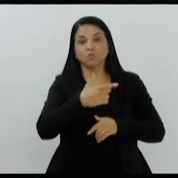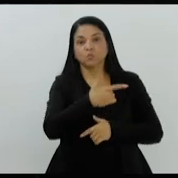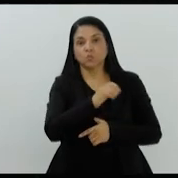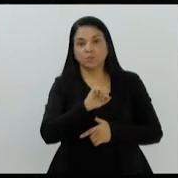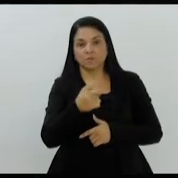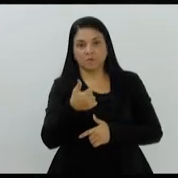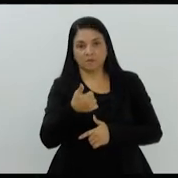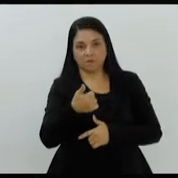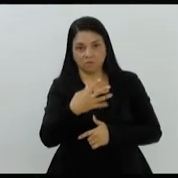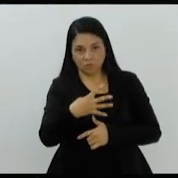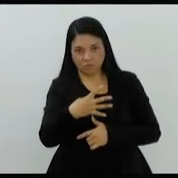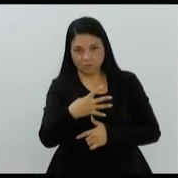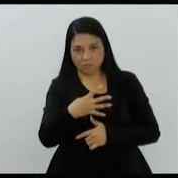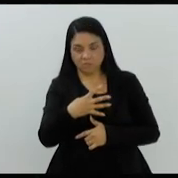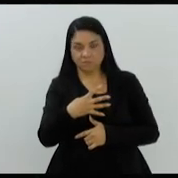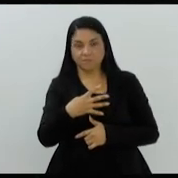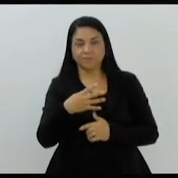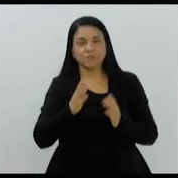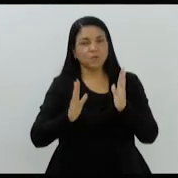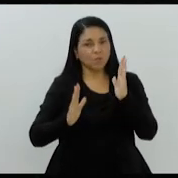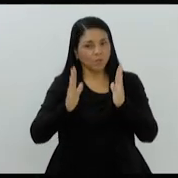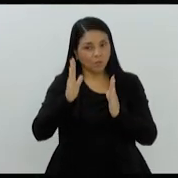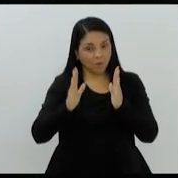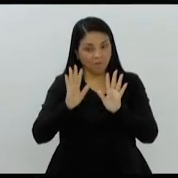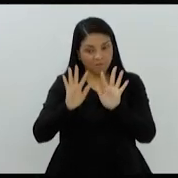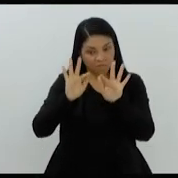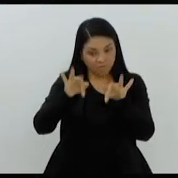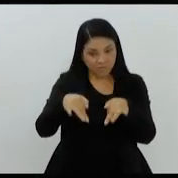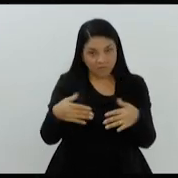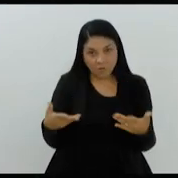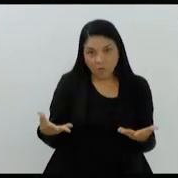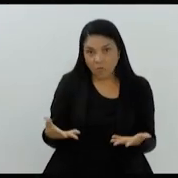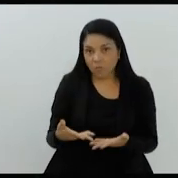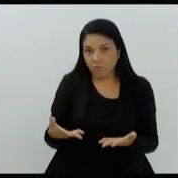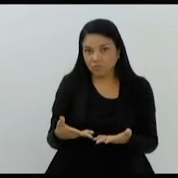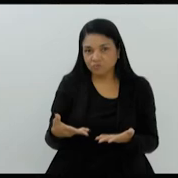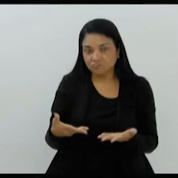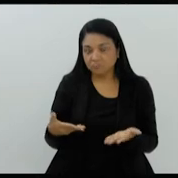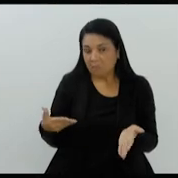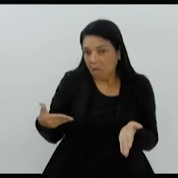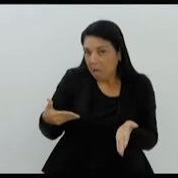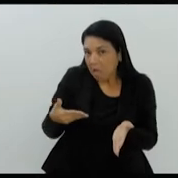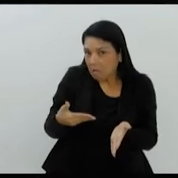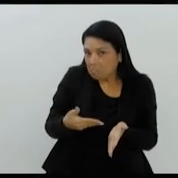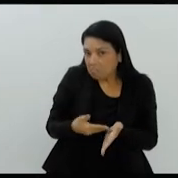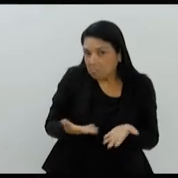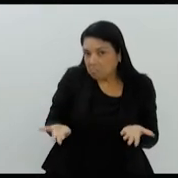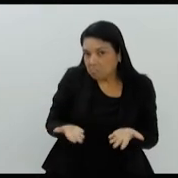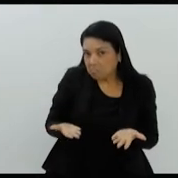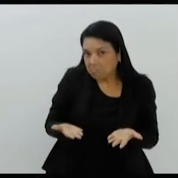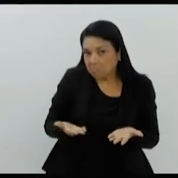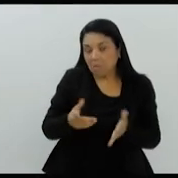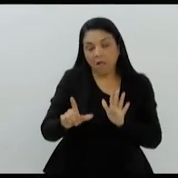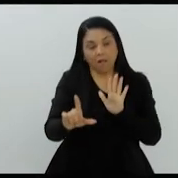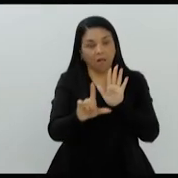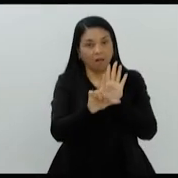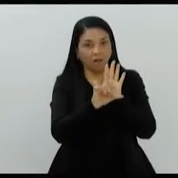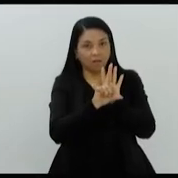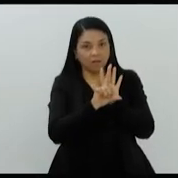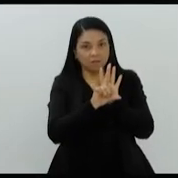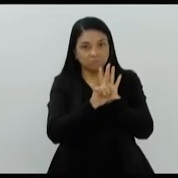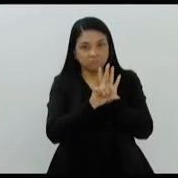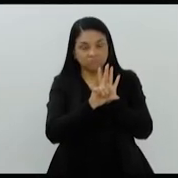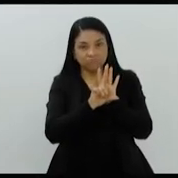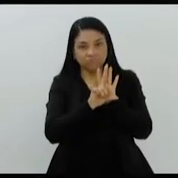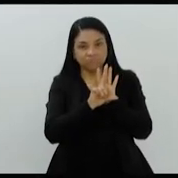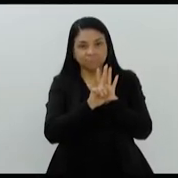2014. O prazo se esgota hoje e, até agora, esta lei não